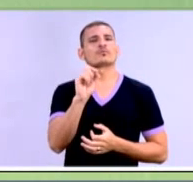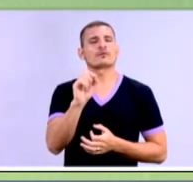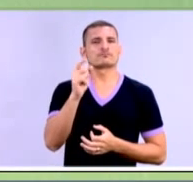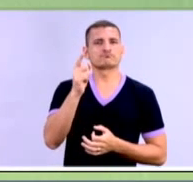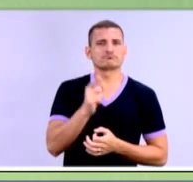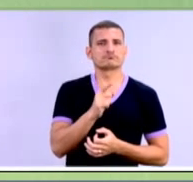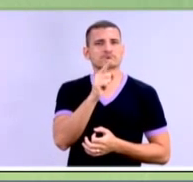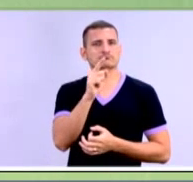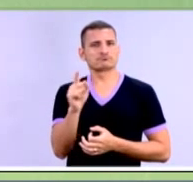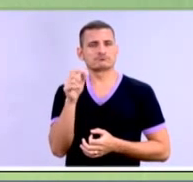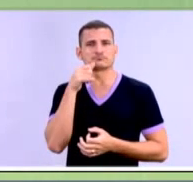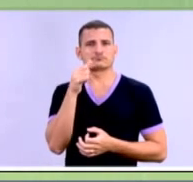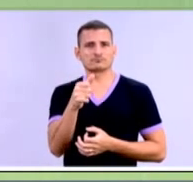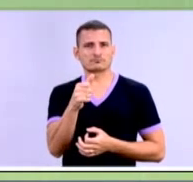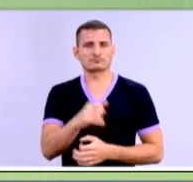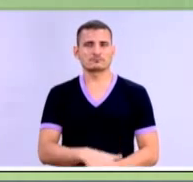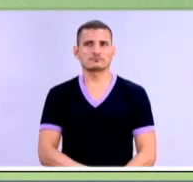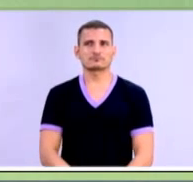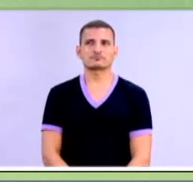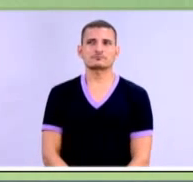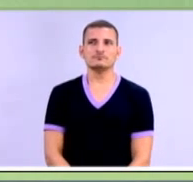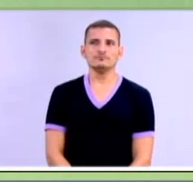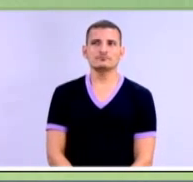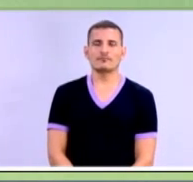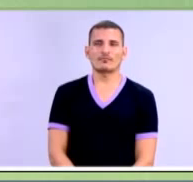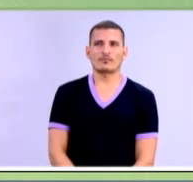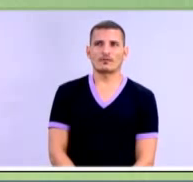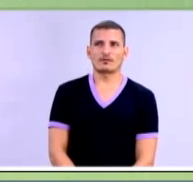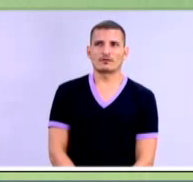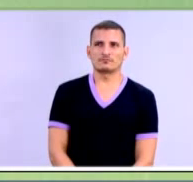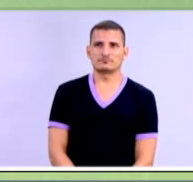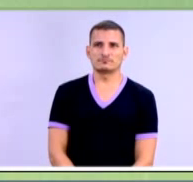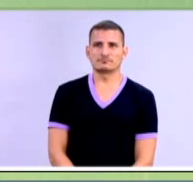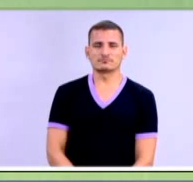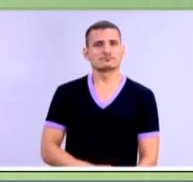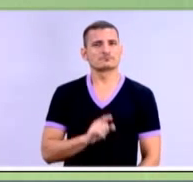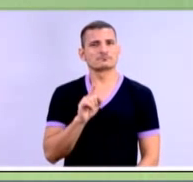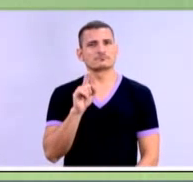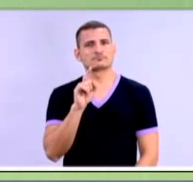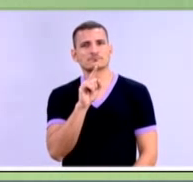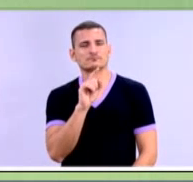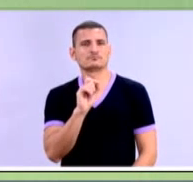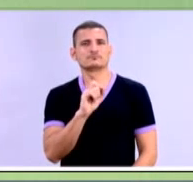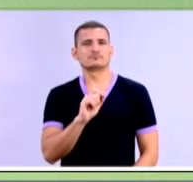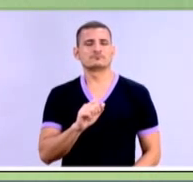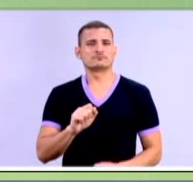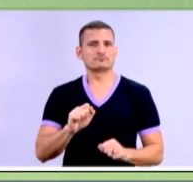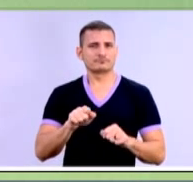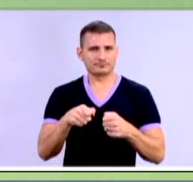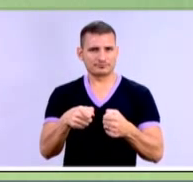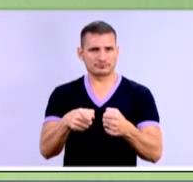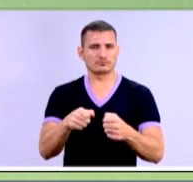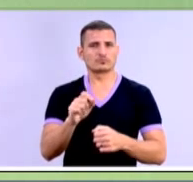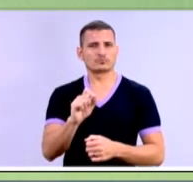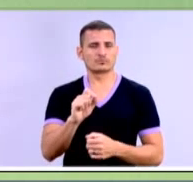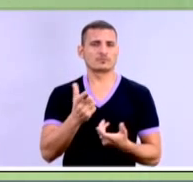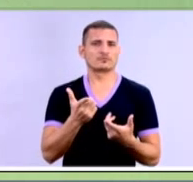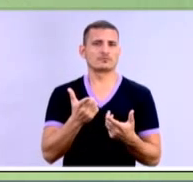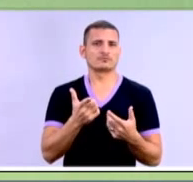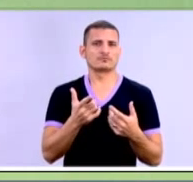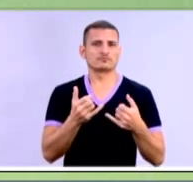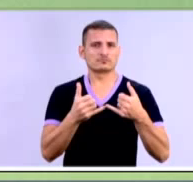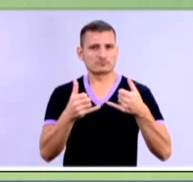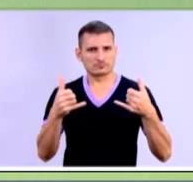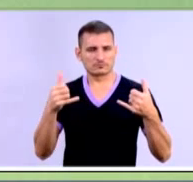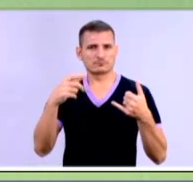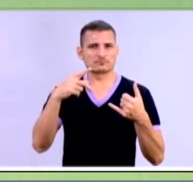cancelamento eletromagnético. É interessante que isso aí a gente reforça bem o que a gente veio falando dos cabos, né? O cabo par